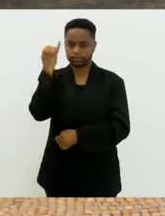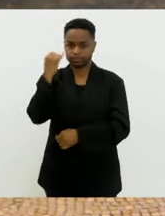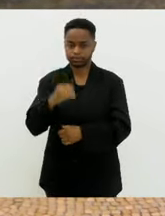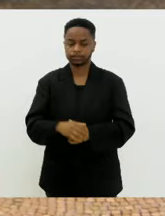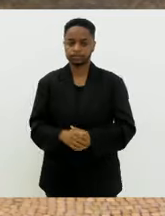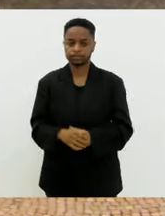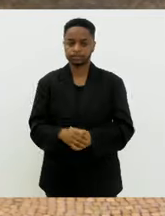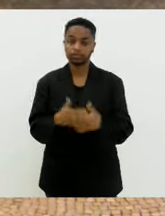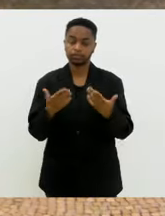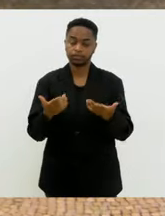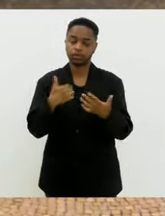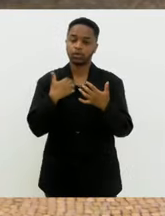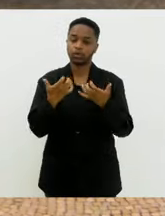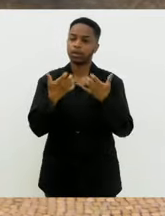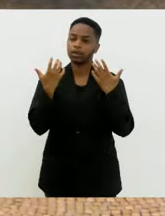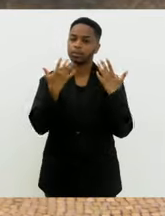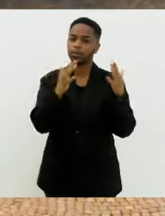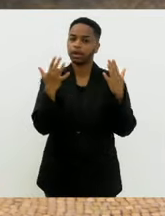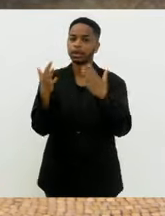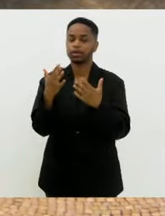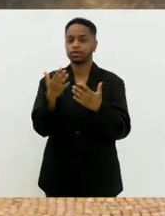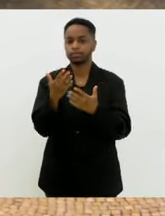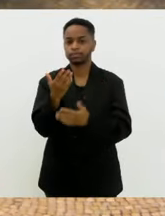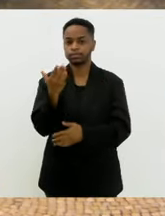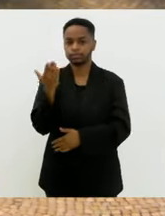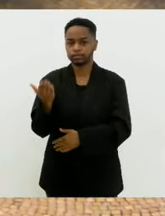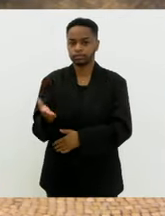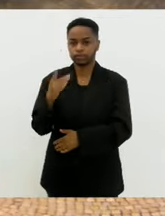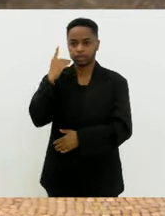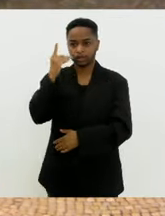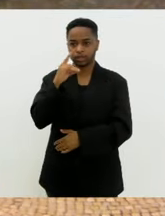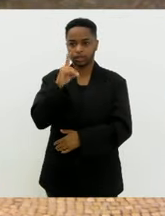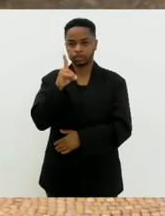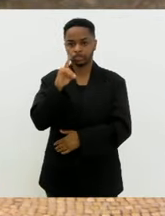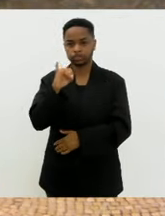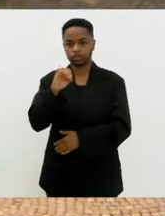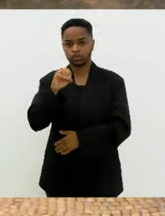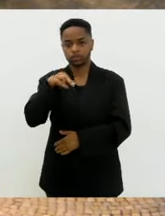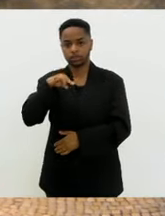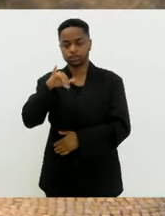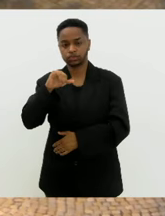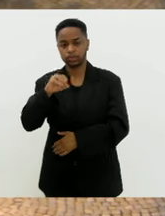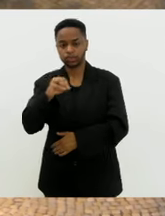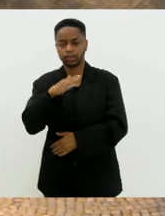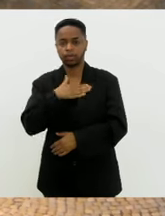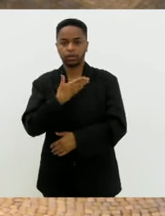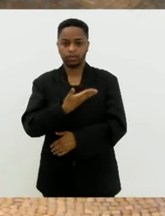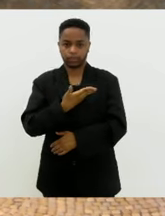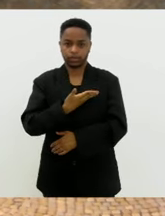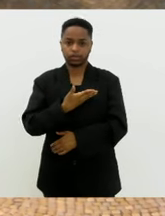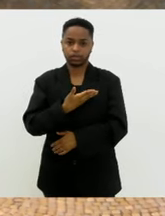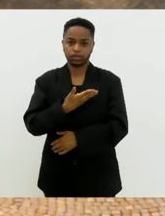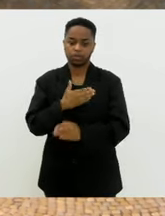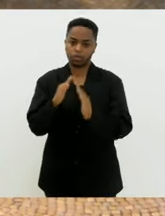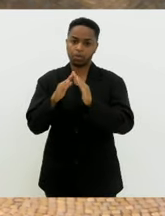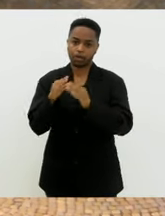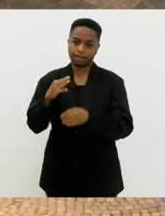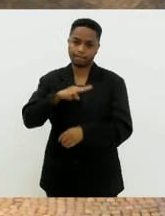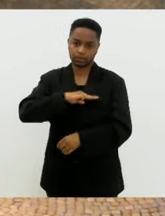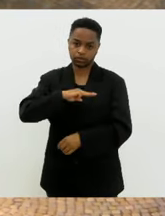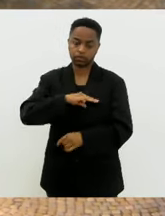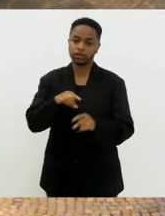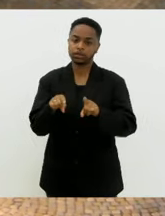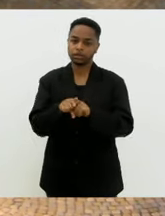eu quero parabenizar ao deputado Dionísio, meu amigo, que é ali de Madureira, mas também sempre